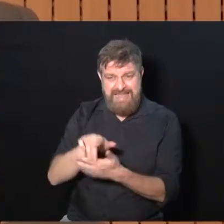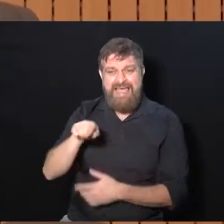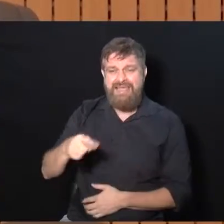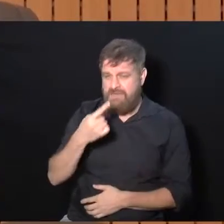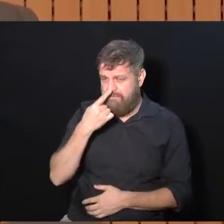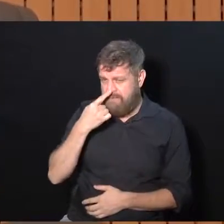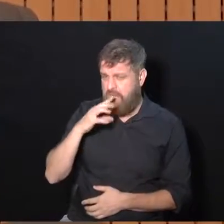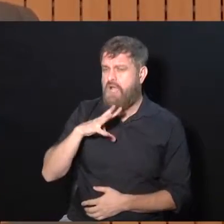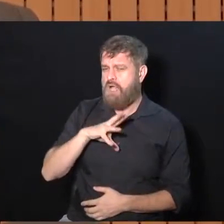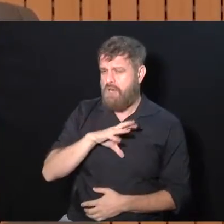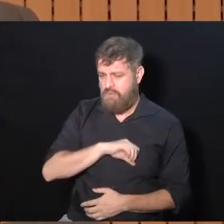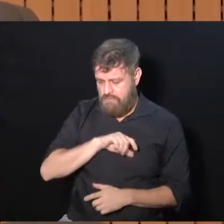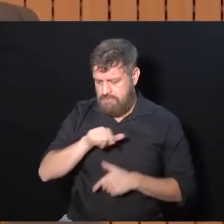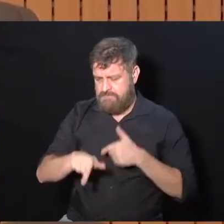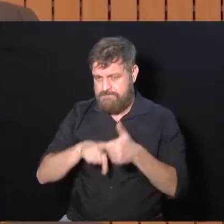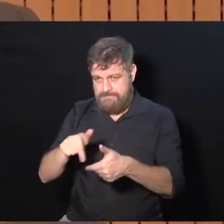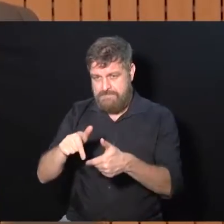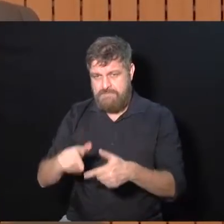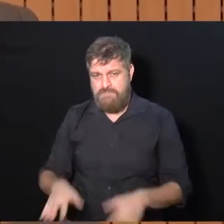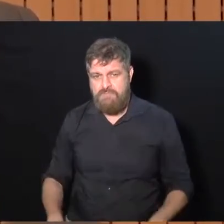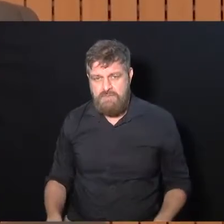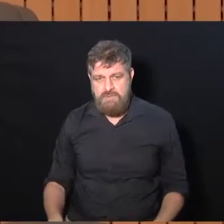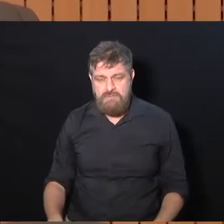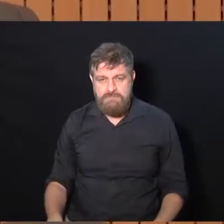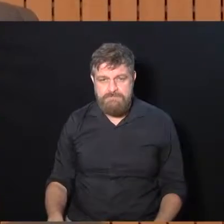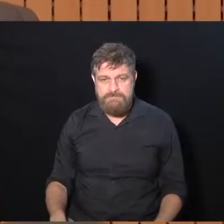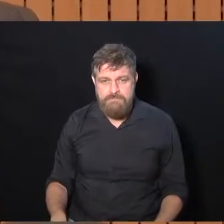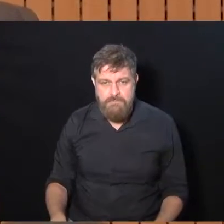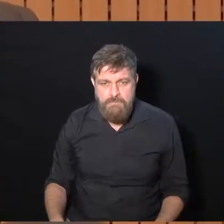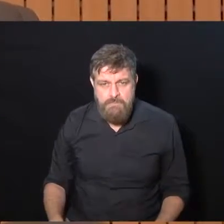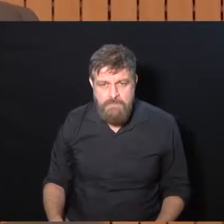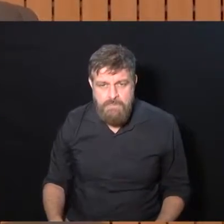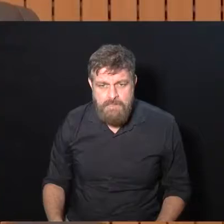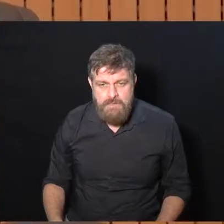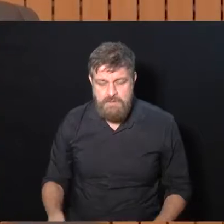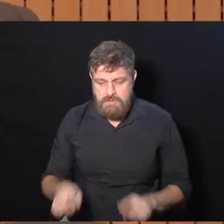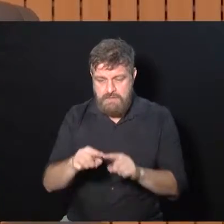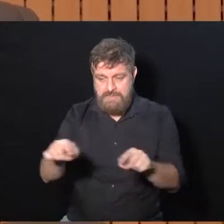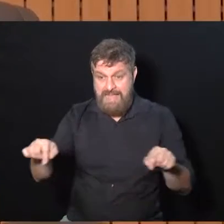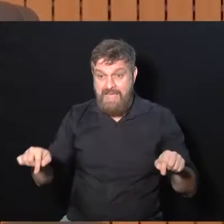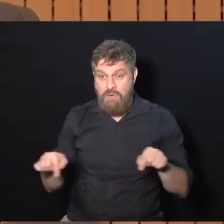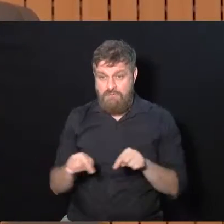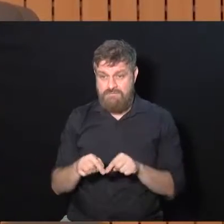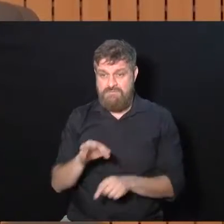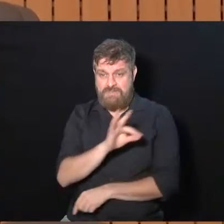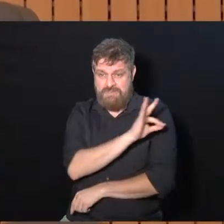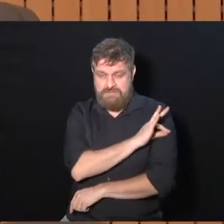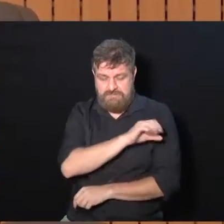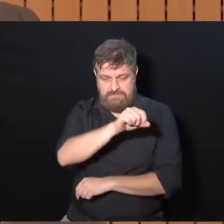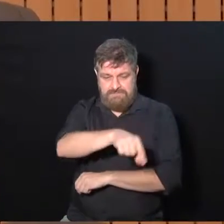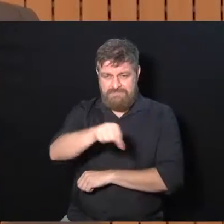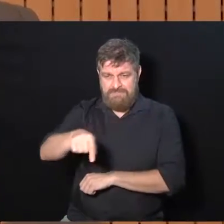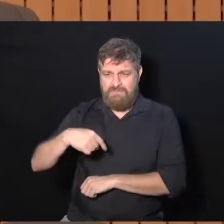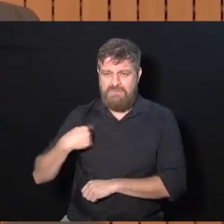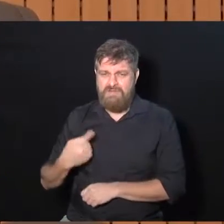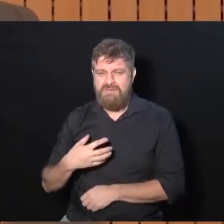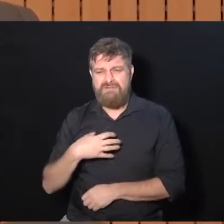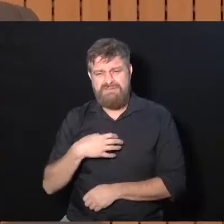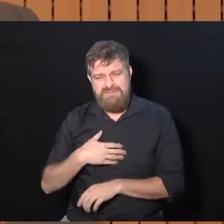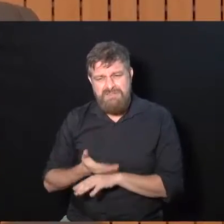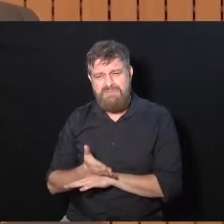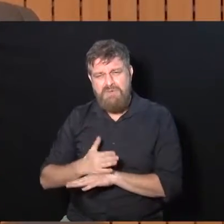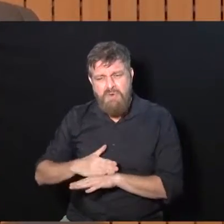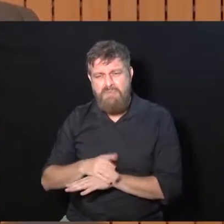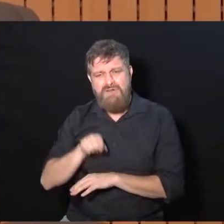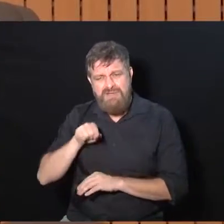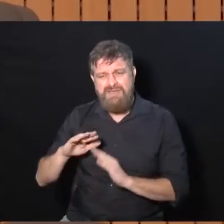de trabalho, lá no viveiro nosso municipal, e o que me chateia muito é realmente saber que a Botica